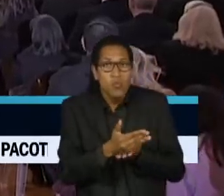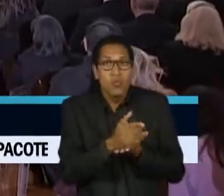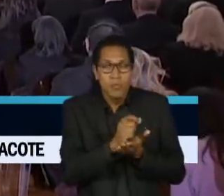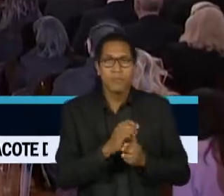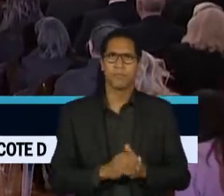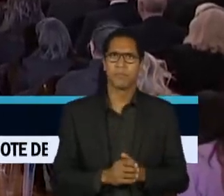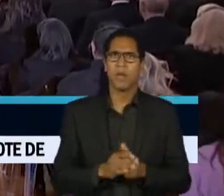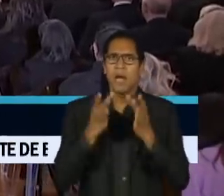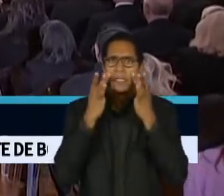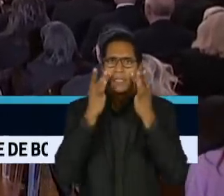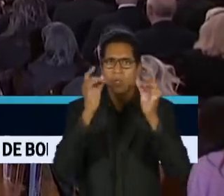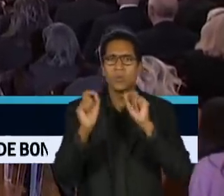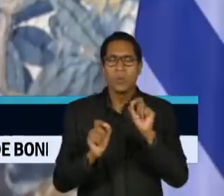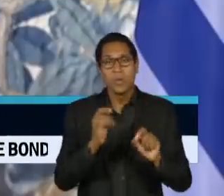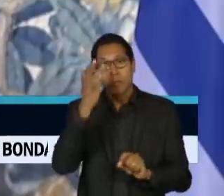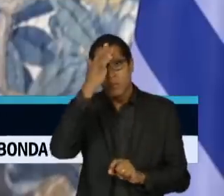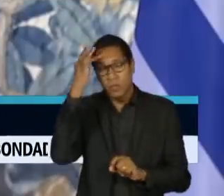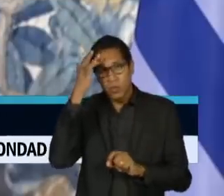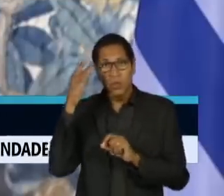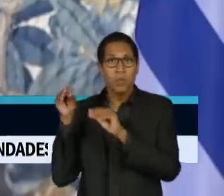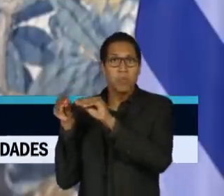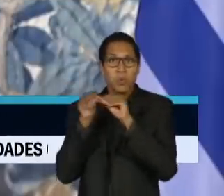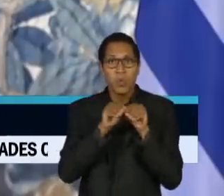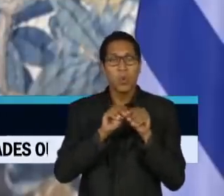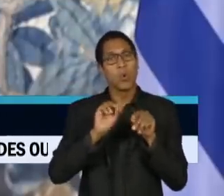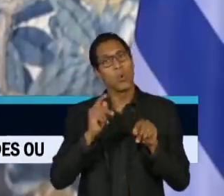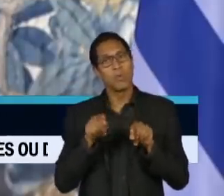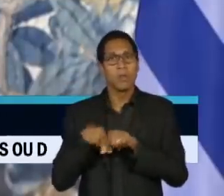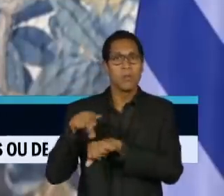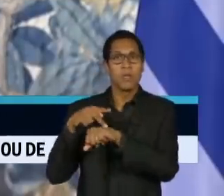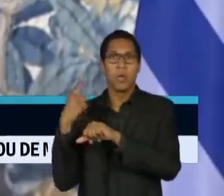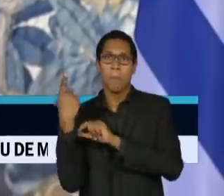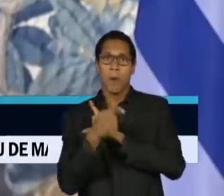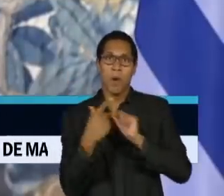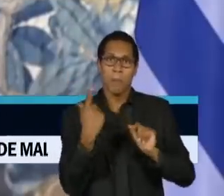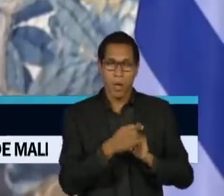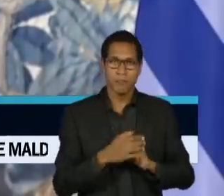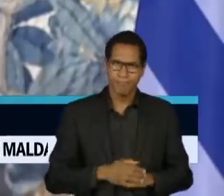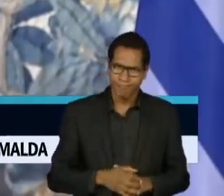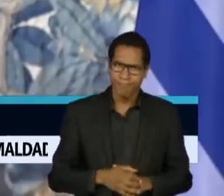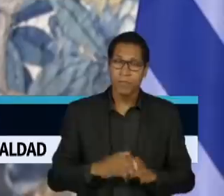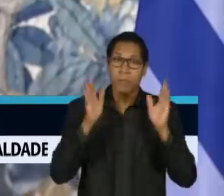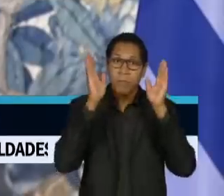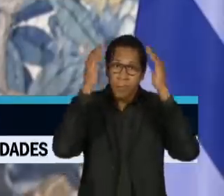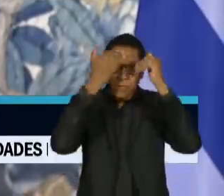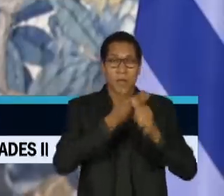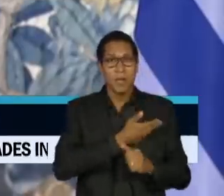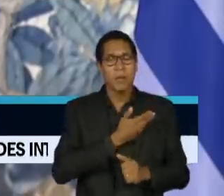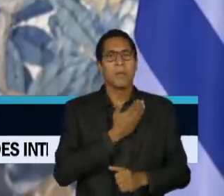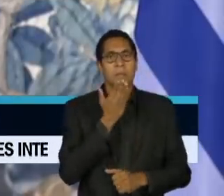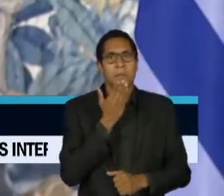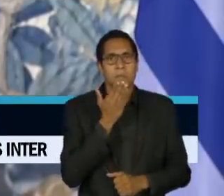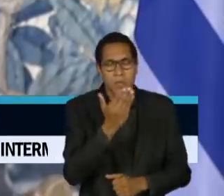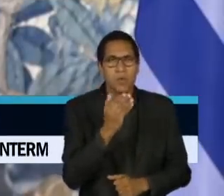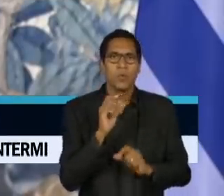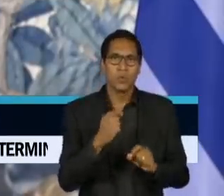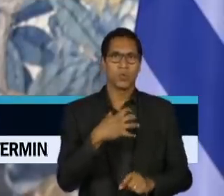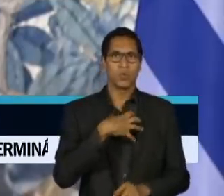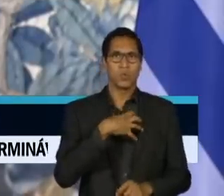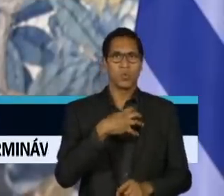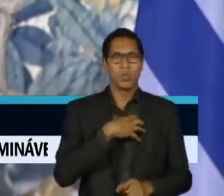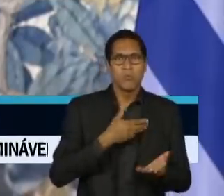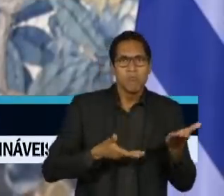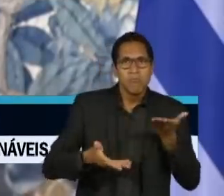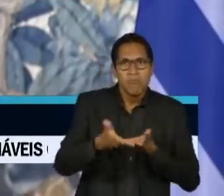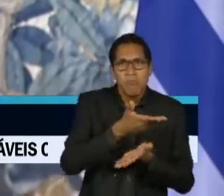dos imigrantes e refugiados, uma das principais pautas de seu papado. Francisco pediu um retorno a uma política que favoreça o